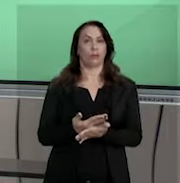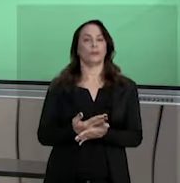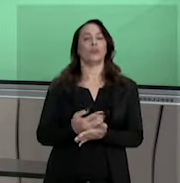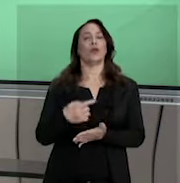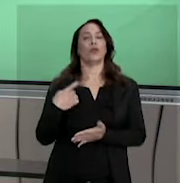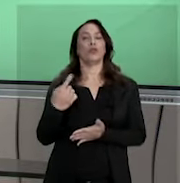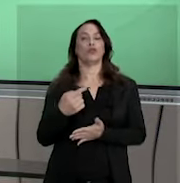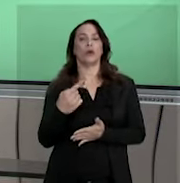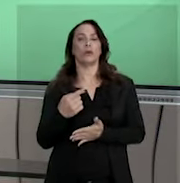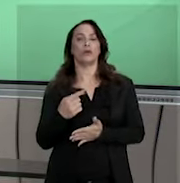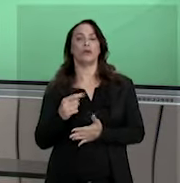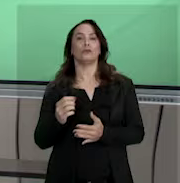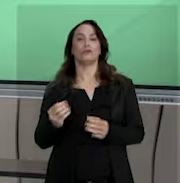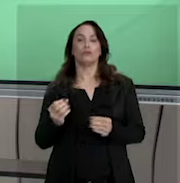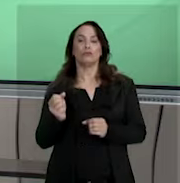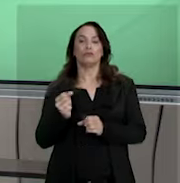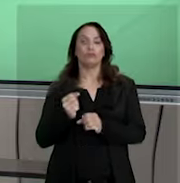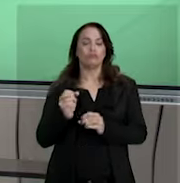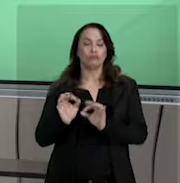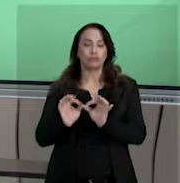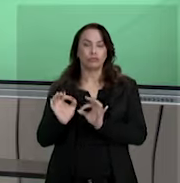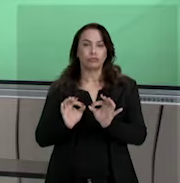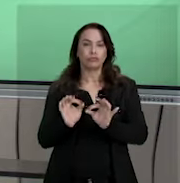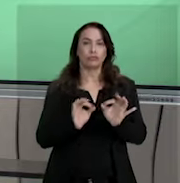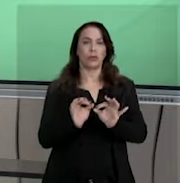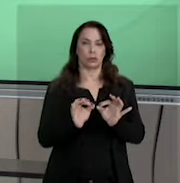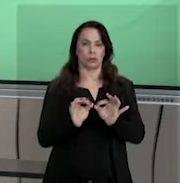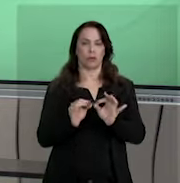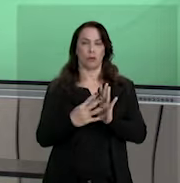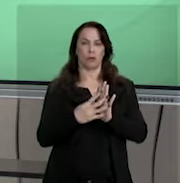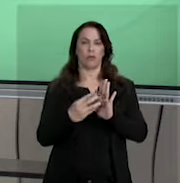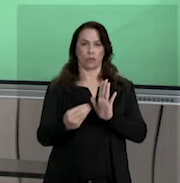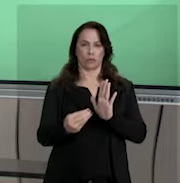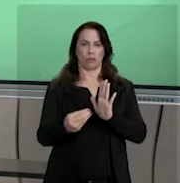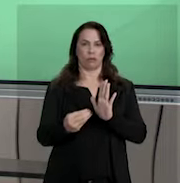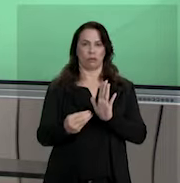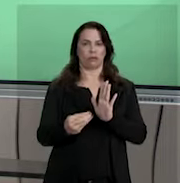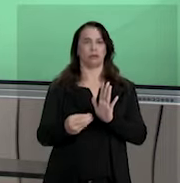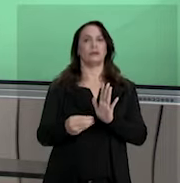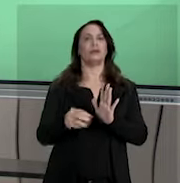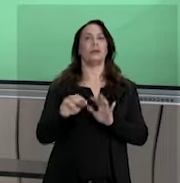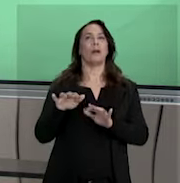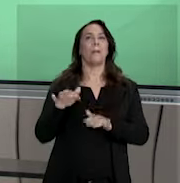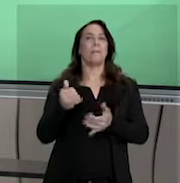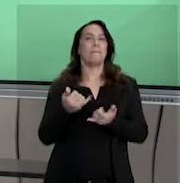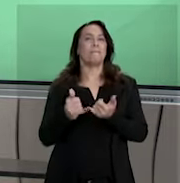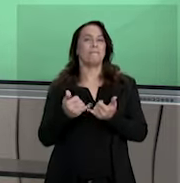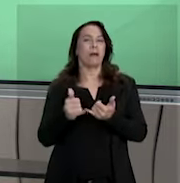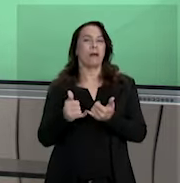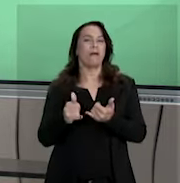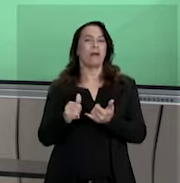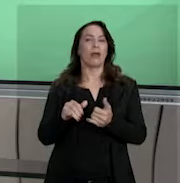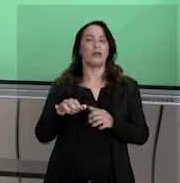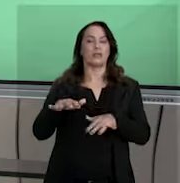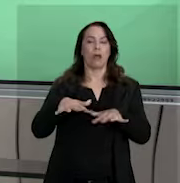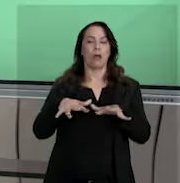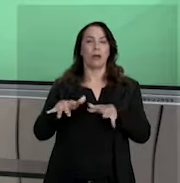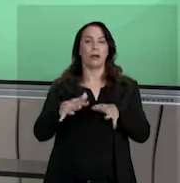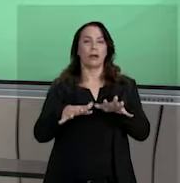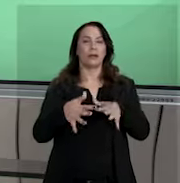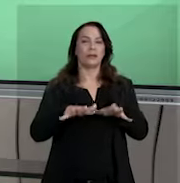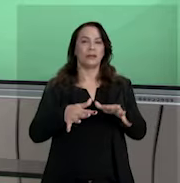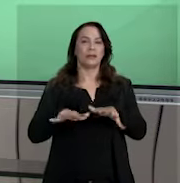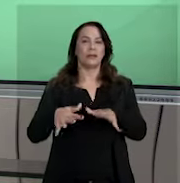né, imitando os movimentos dos membros, estilo marionete, e a gente precisou somente de cartolina, o colchete, que